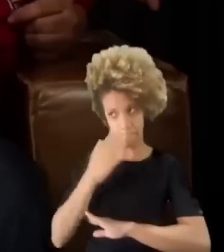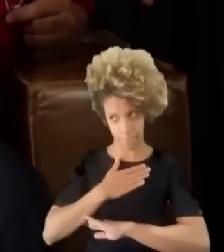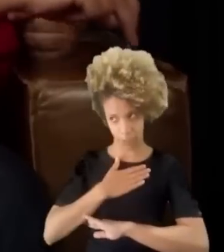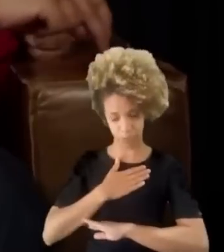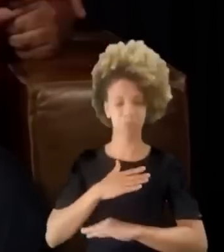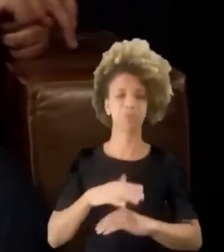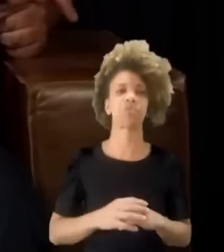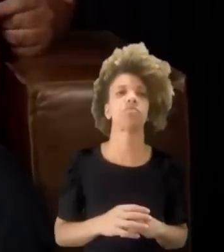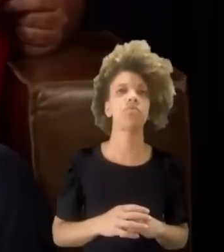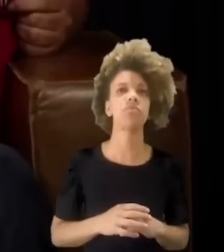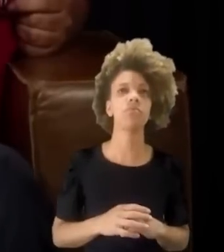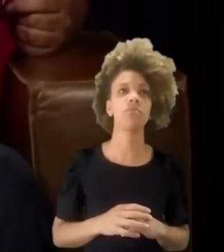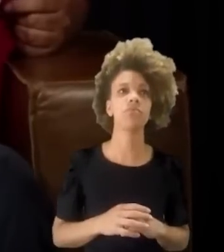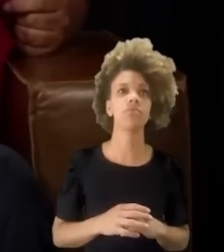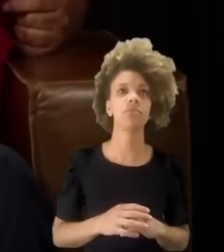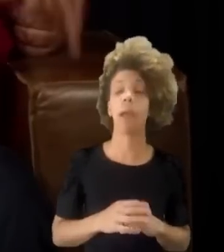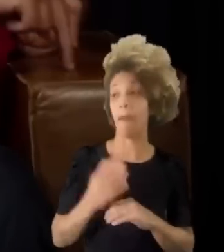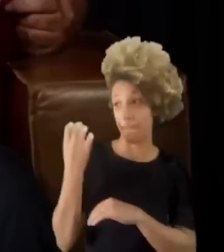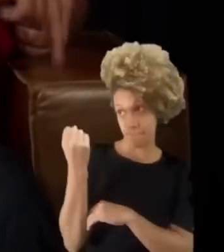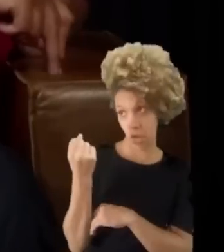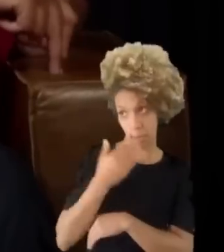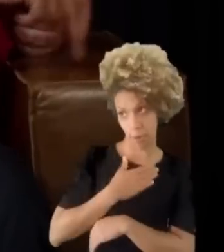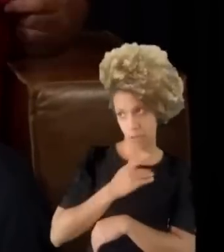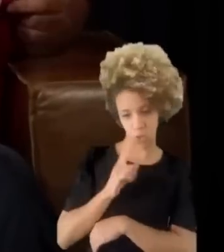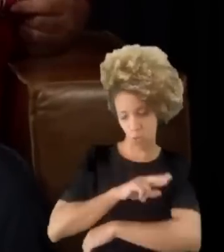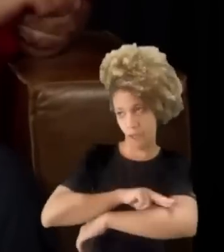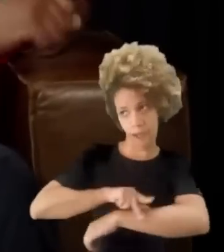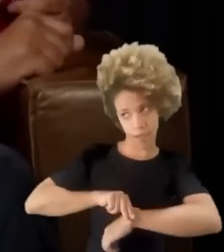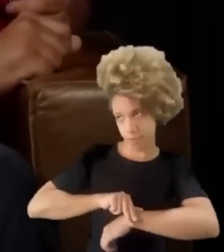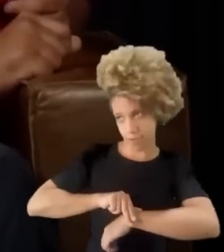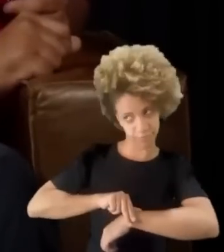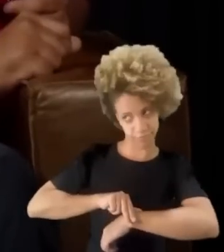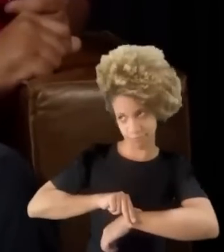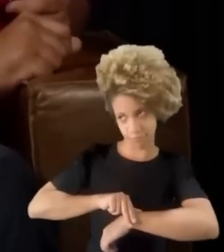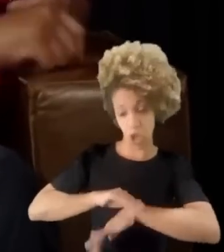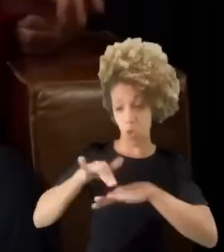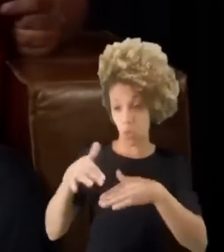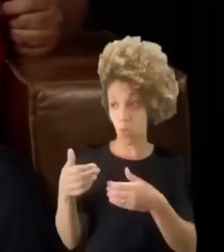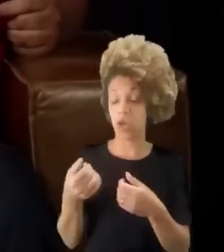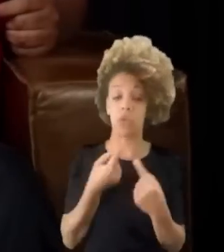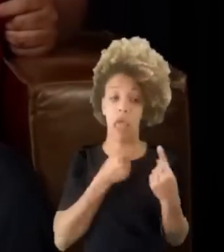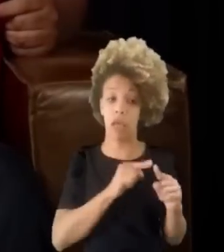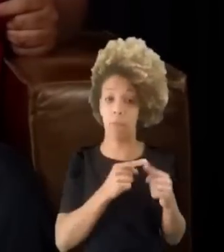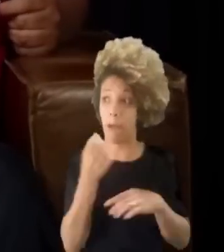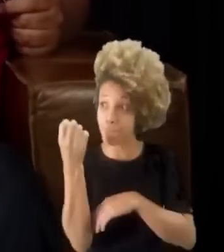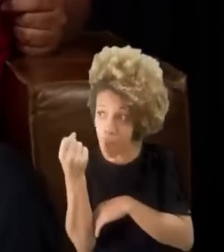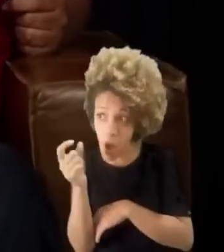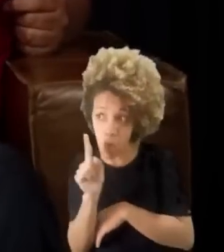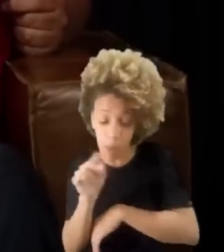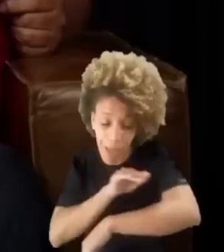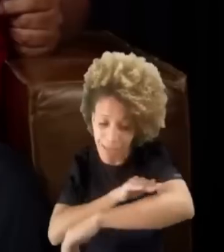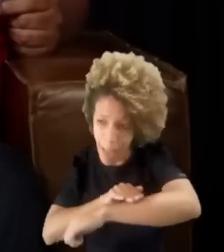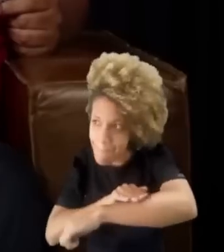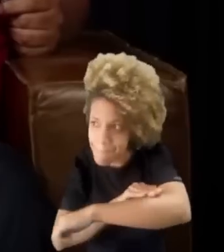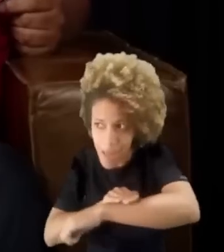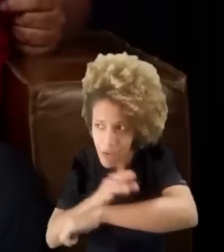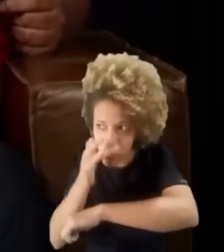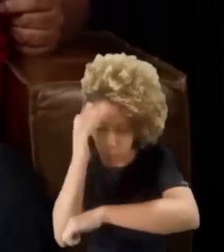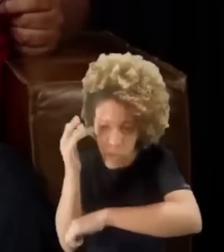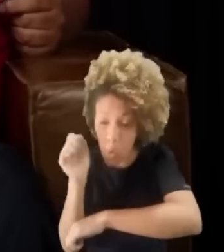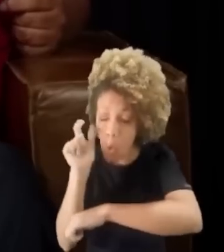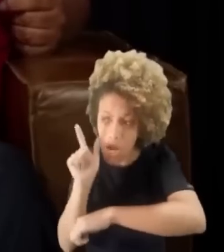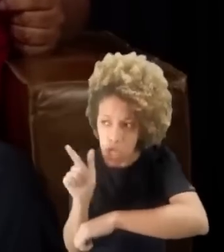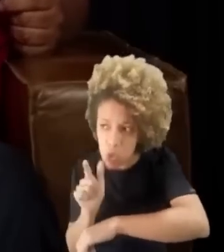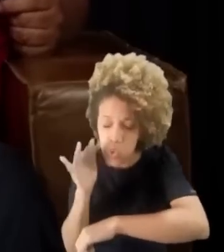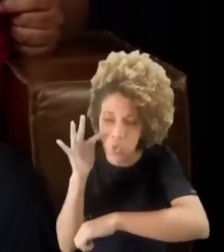o meu pensamento é assim ó branco para mim não é uma raça quando eu falo mal de branco eu não tô falando mal da pele branca de